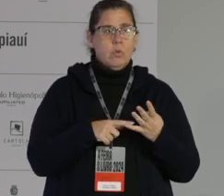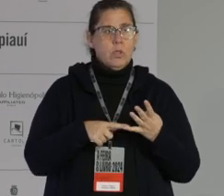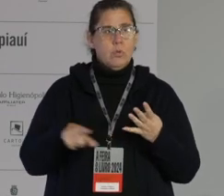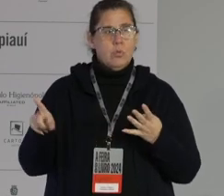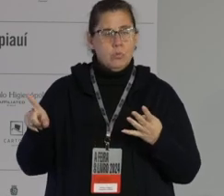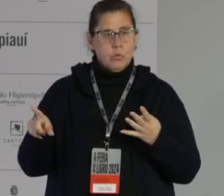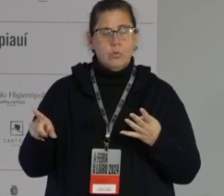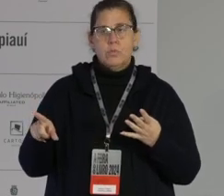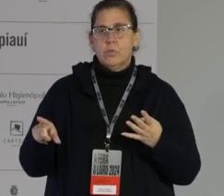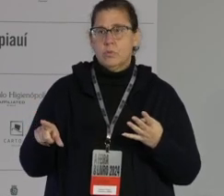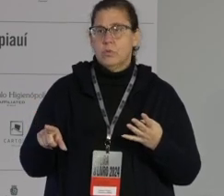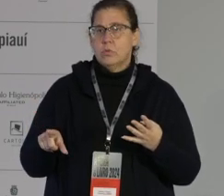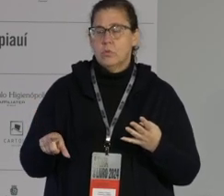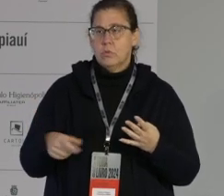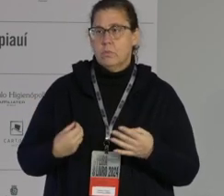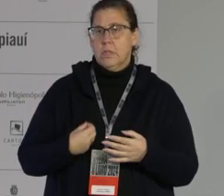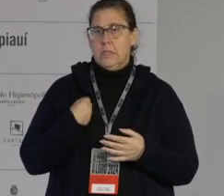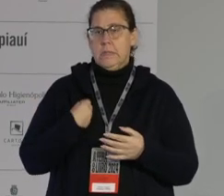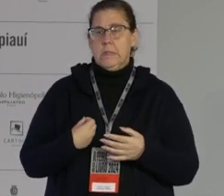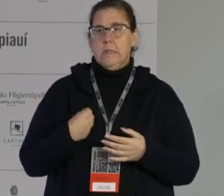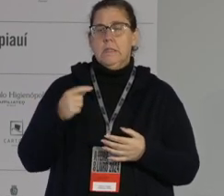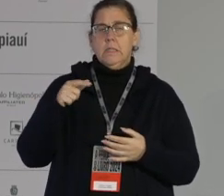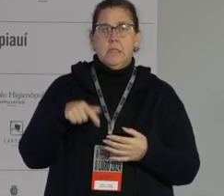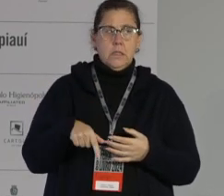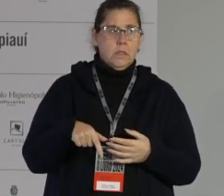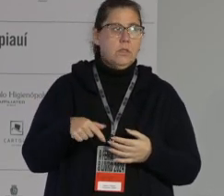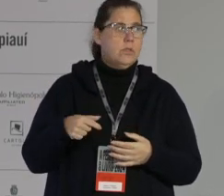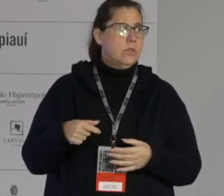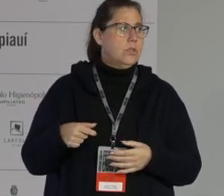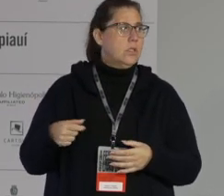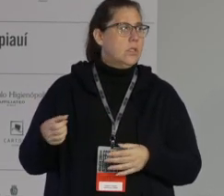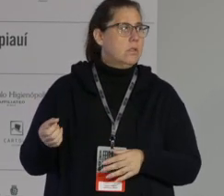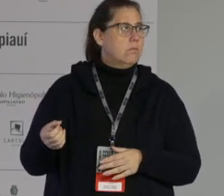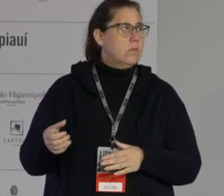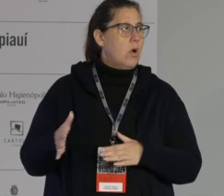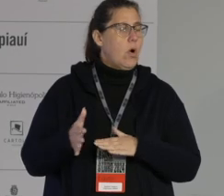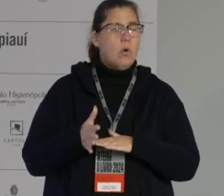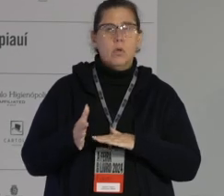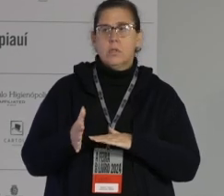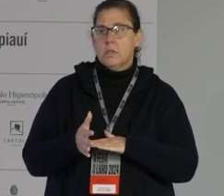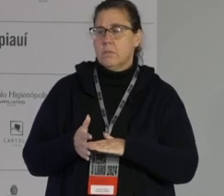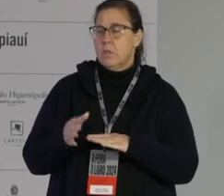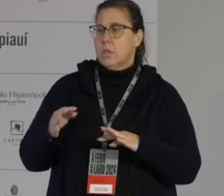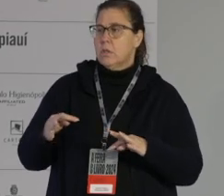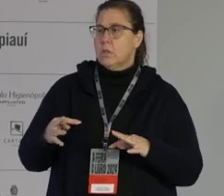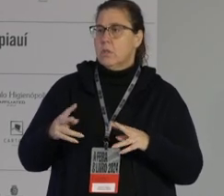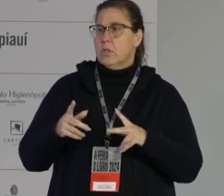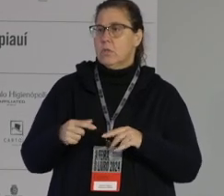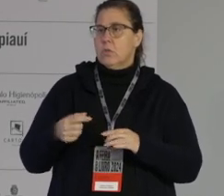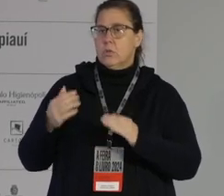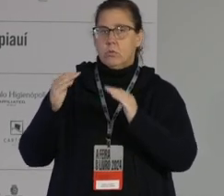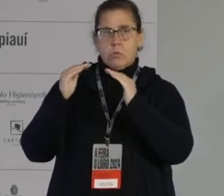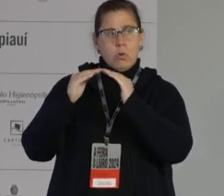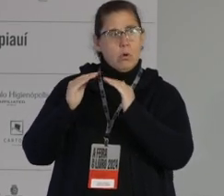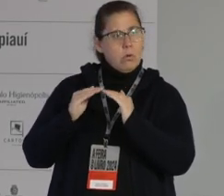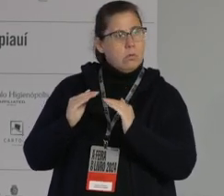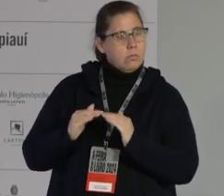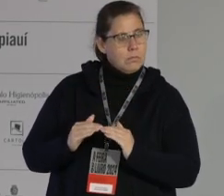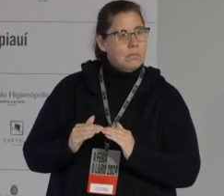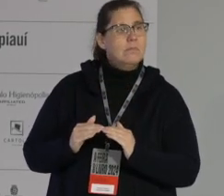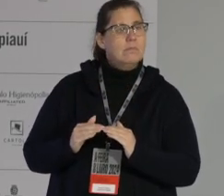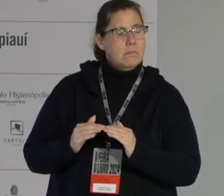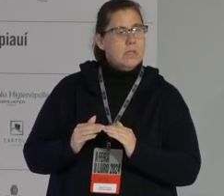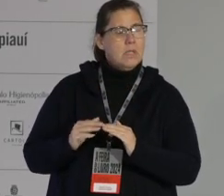assim no presente, assim, no tempo contemporâneo. E todos dialogando assim